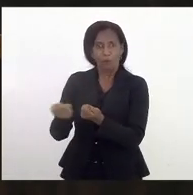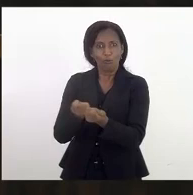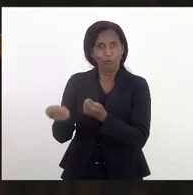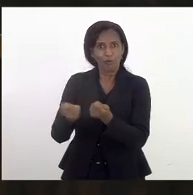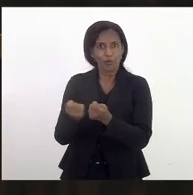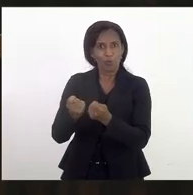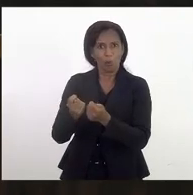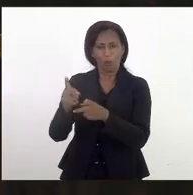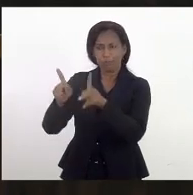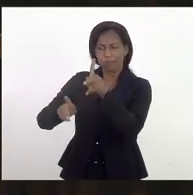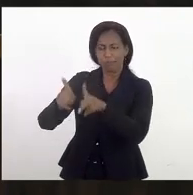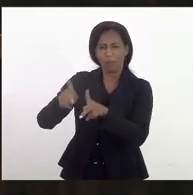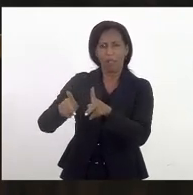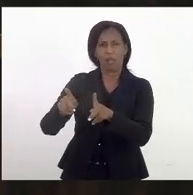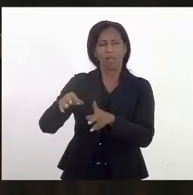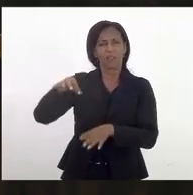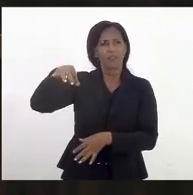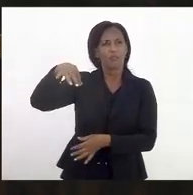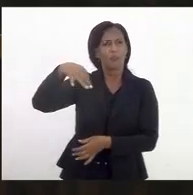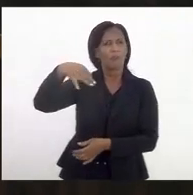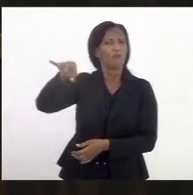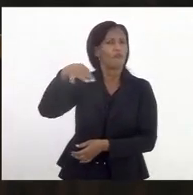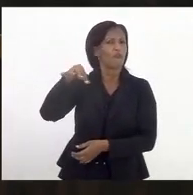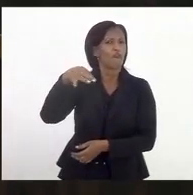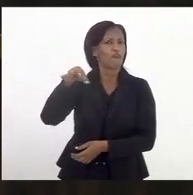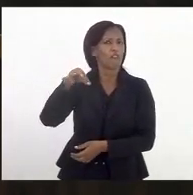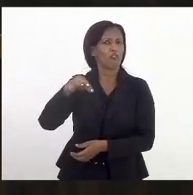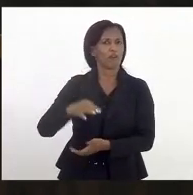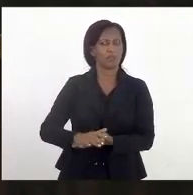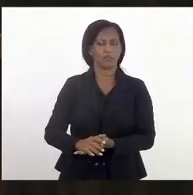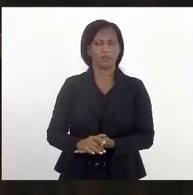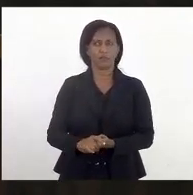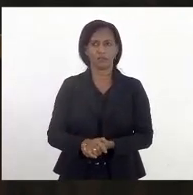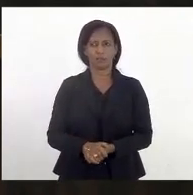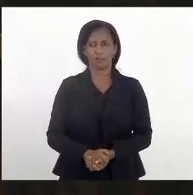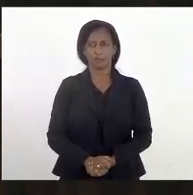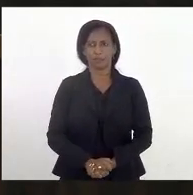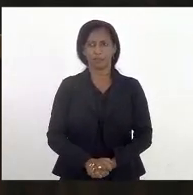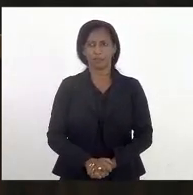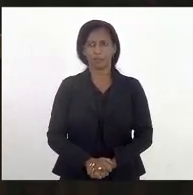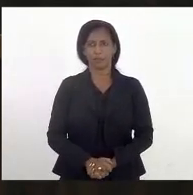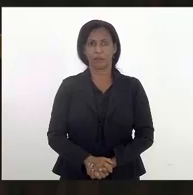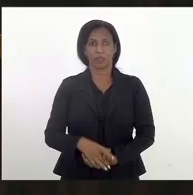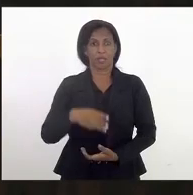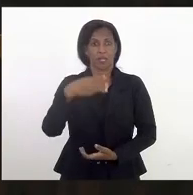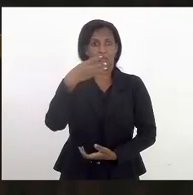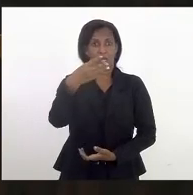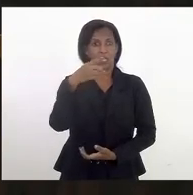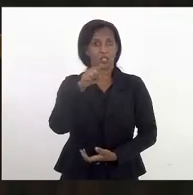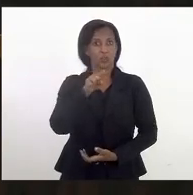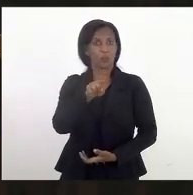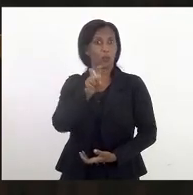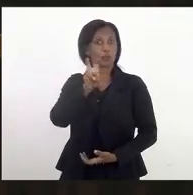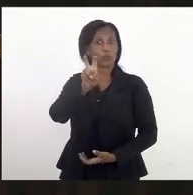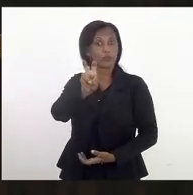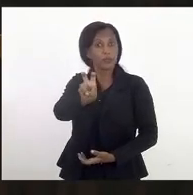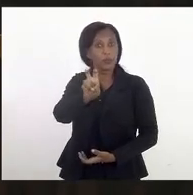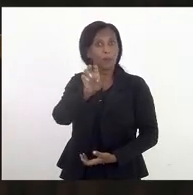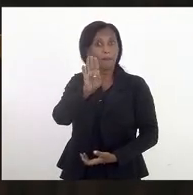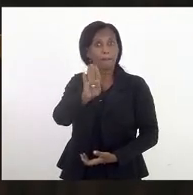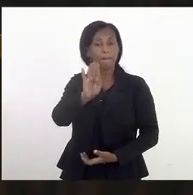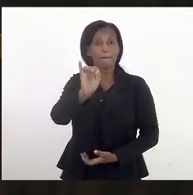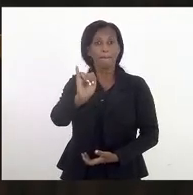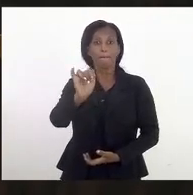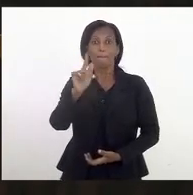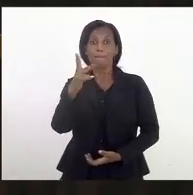teve uma folha em dezembro de 17 da ordem de 30 segundos e... 5 bilhões